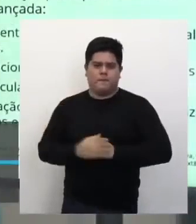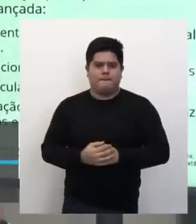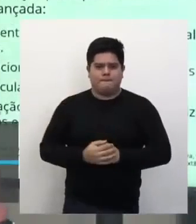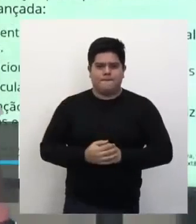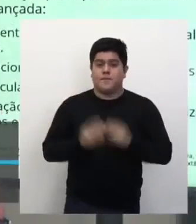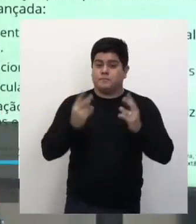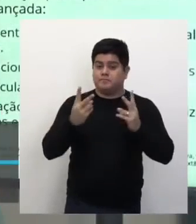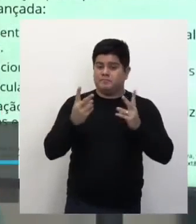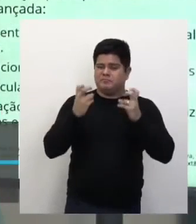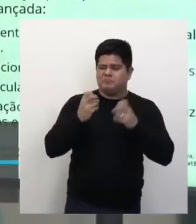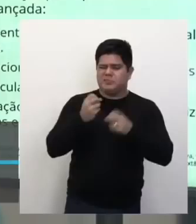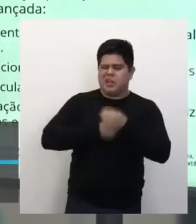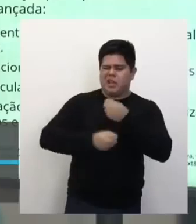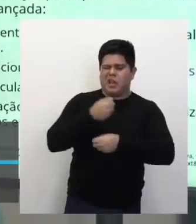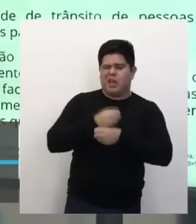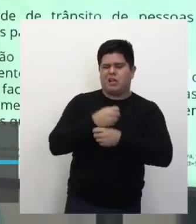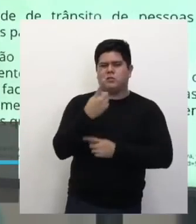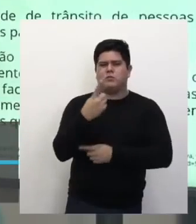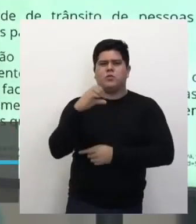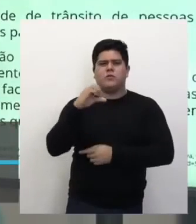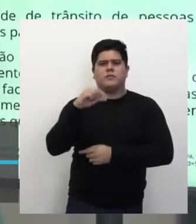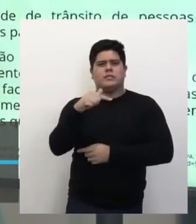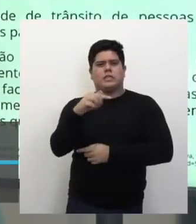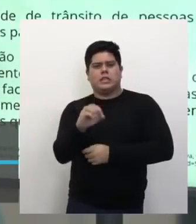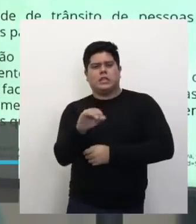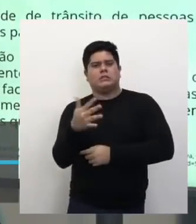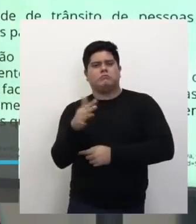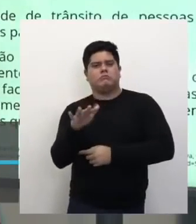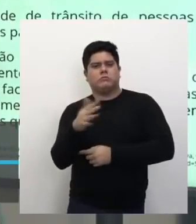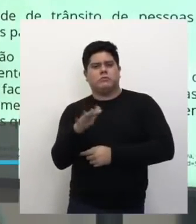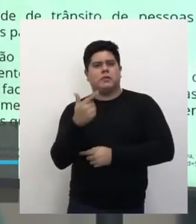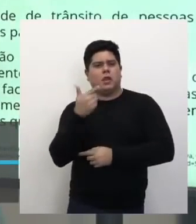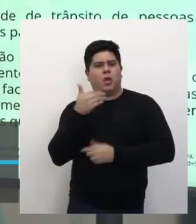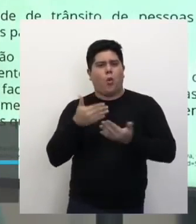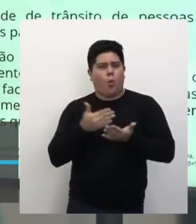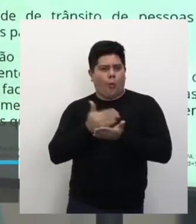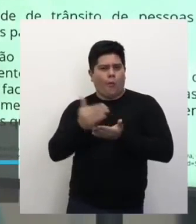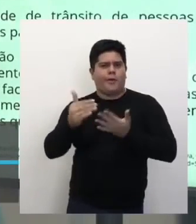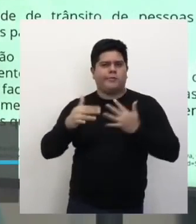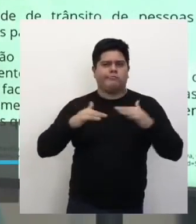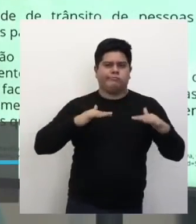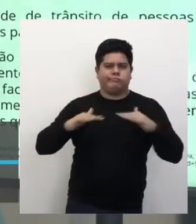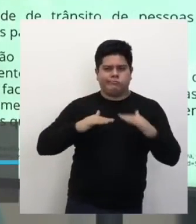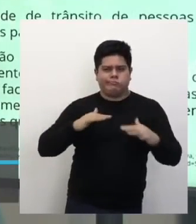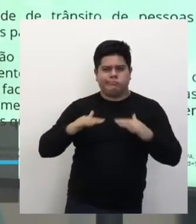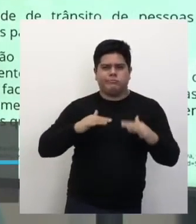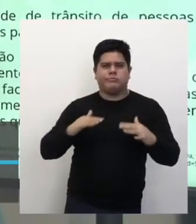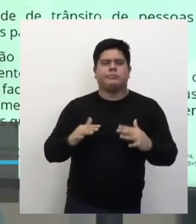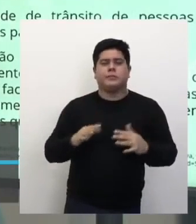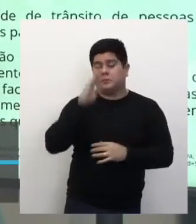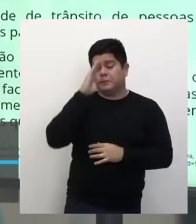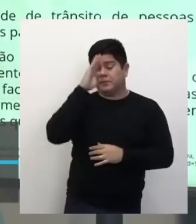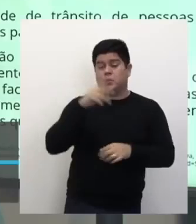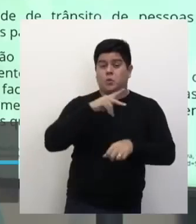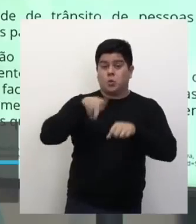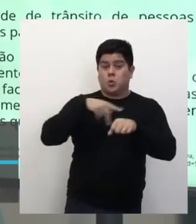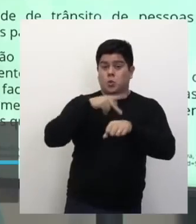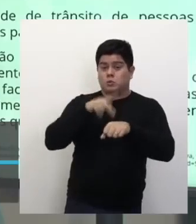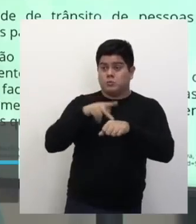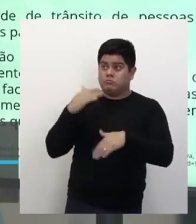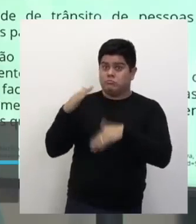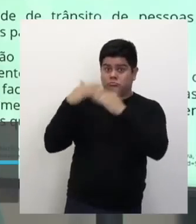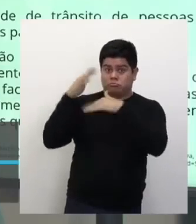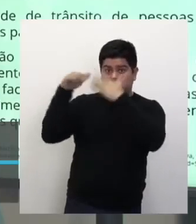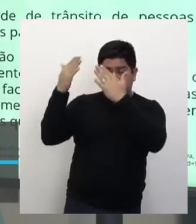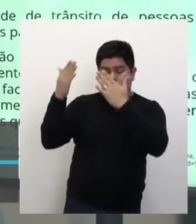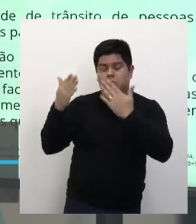da década lá de 1970, né, já começa a haver um movimento, né, principalmente aí na questão dos países desenvolvidos,